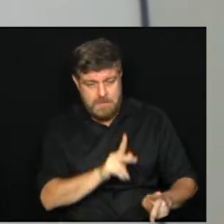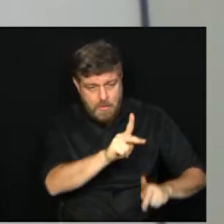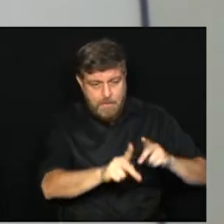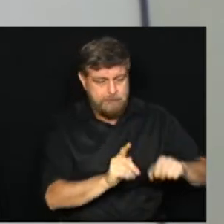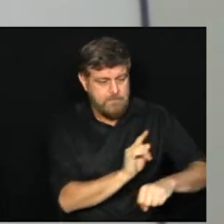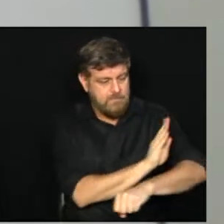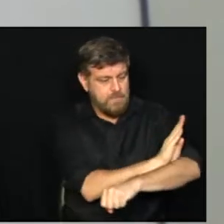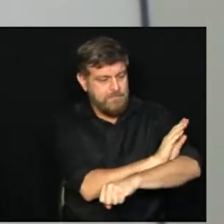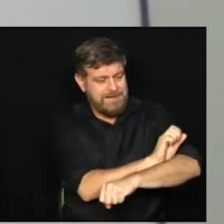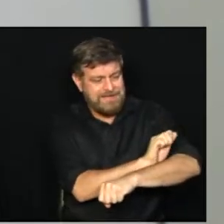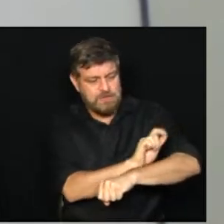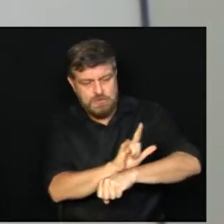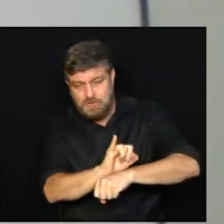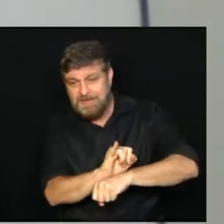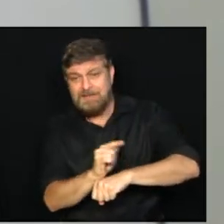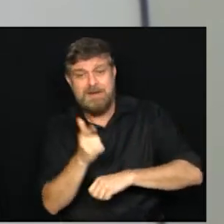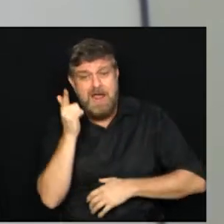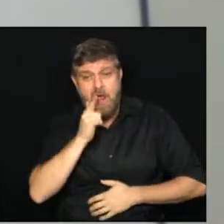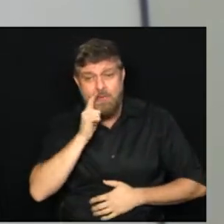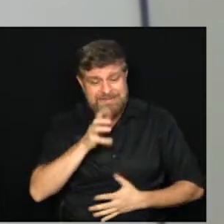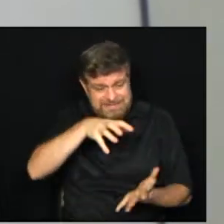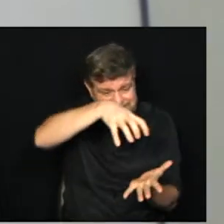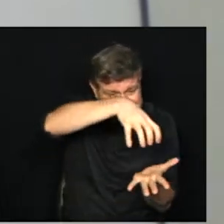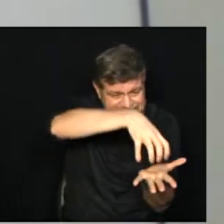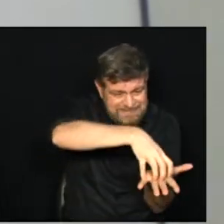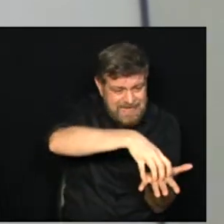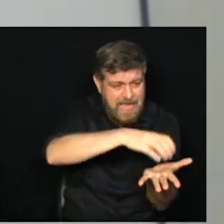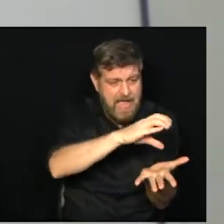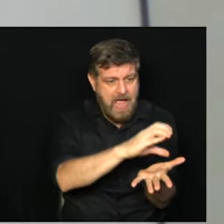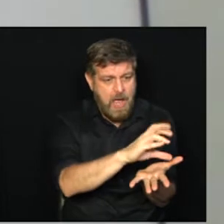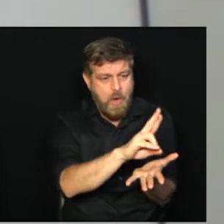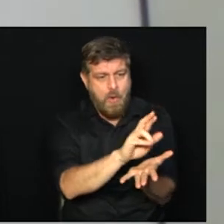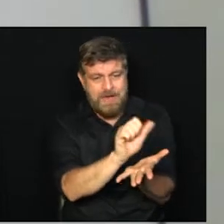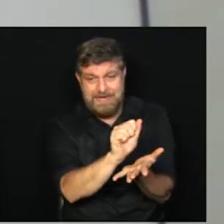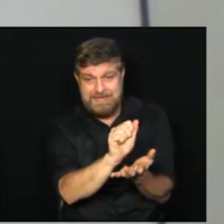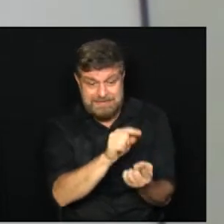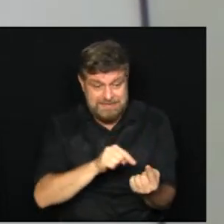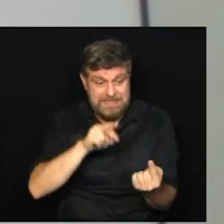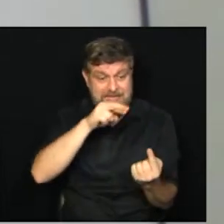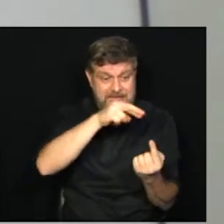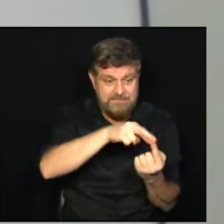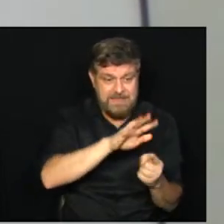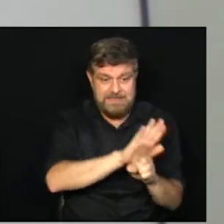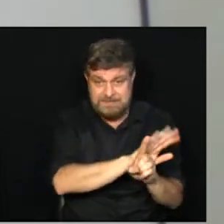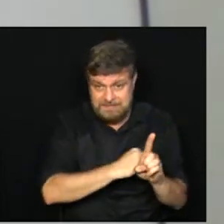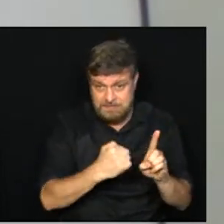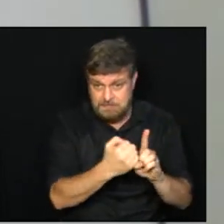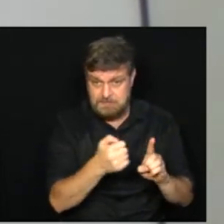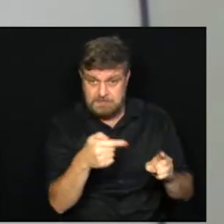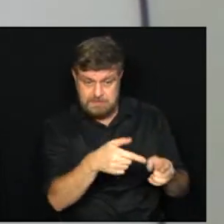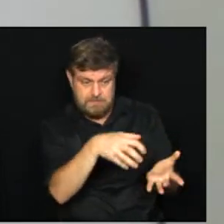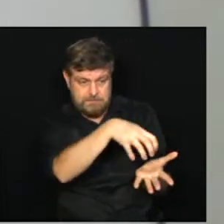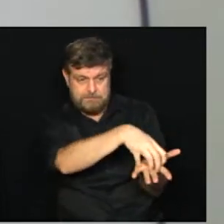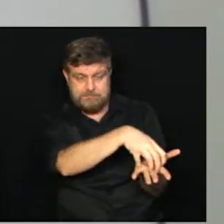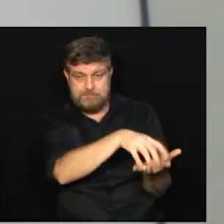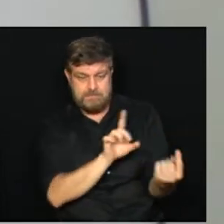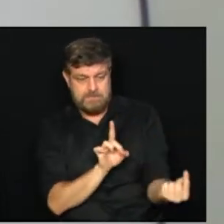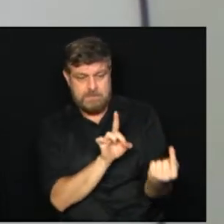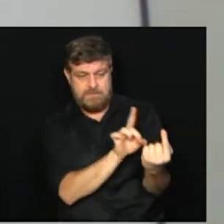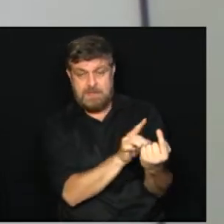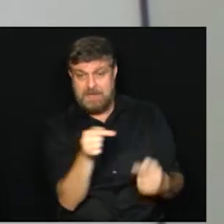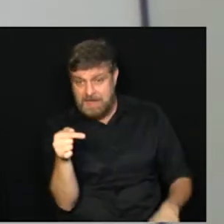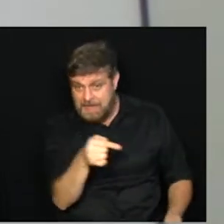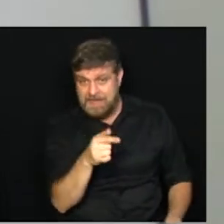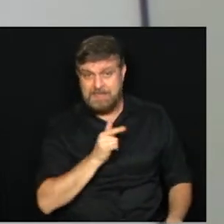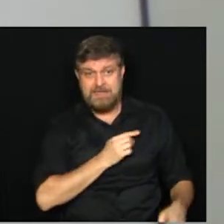bastante para ter o CRAS dentro do Bassoli e que esse CRAS é que faz também com que a gente possa garantir a primeira infância